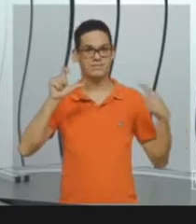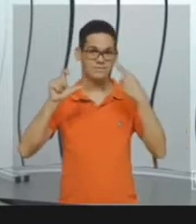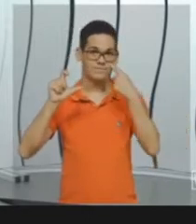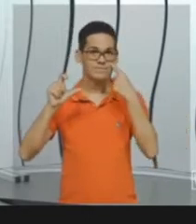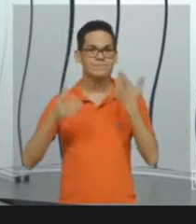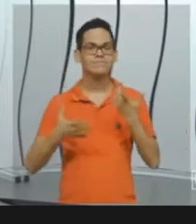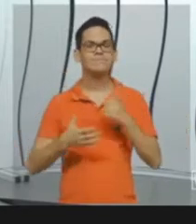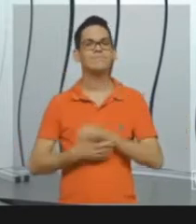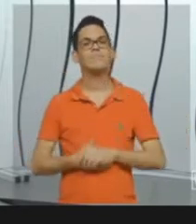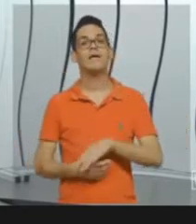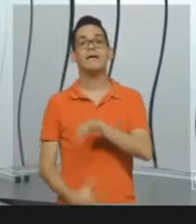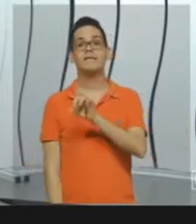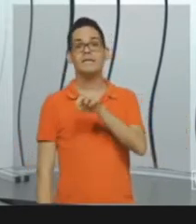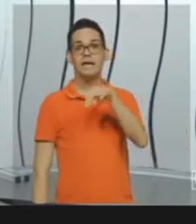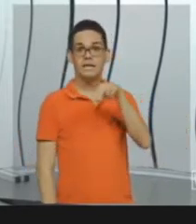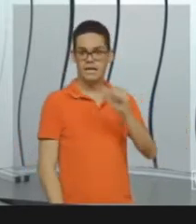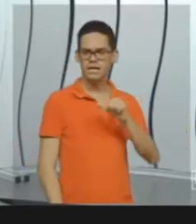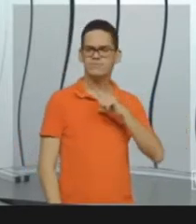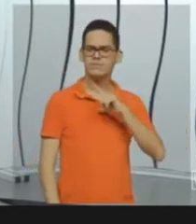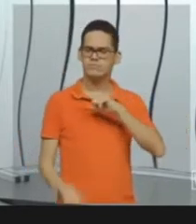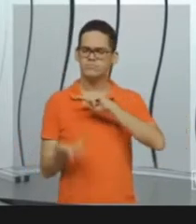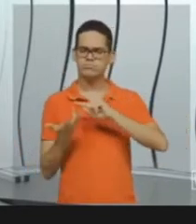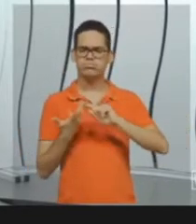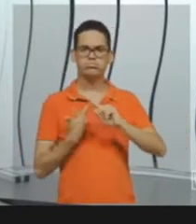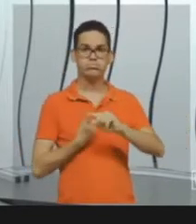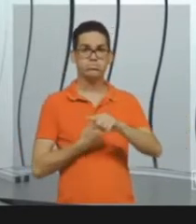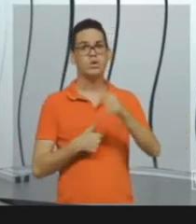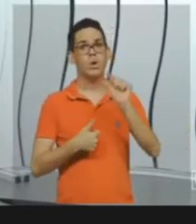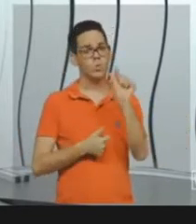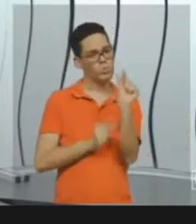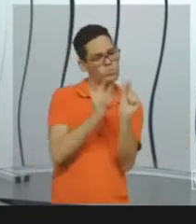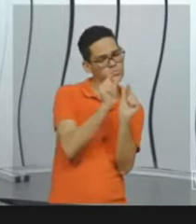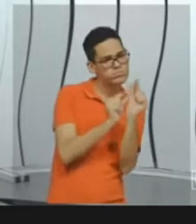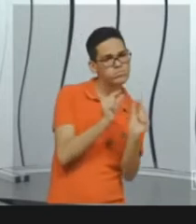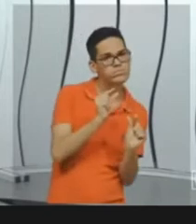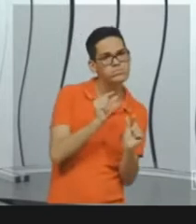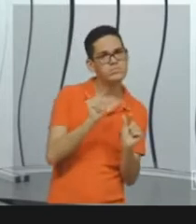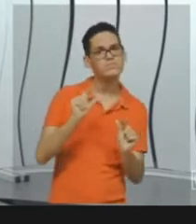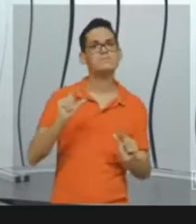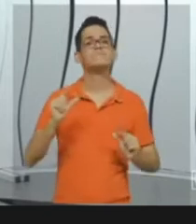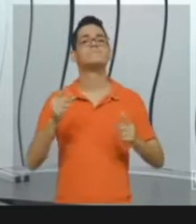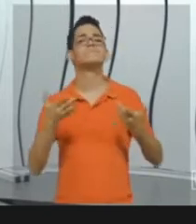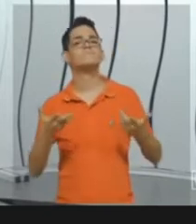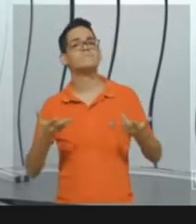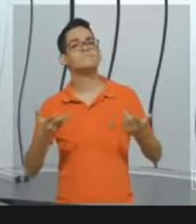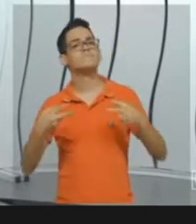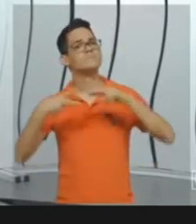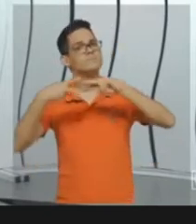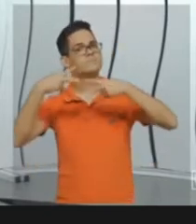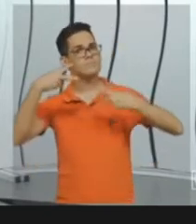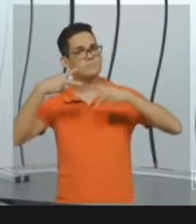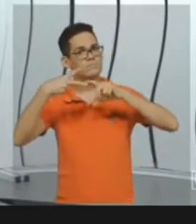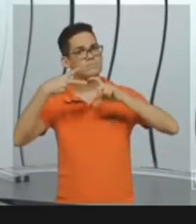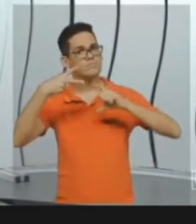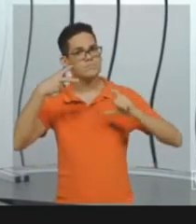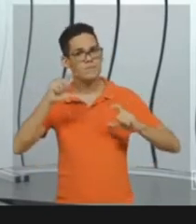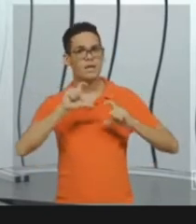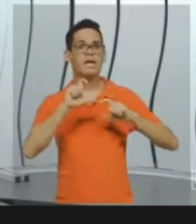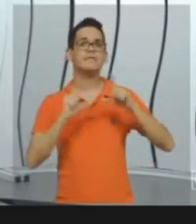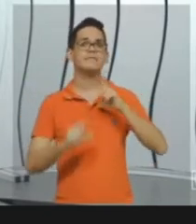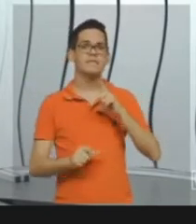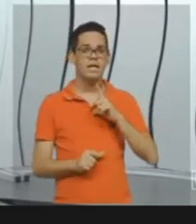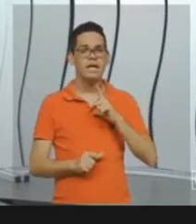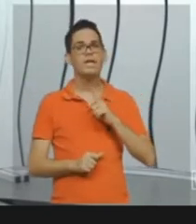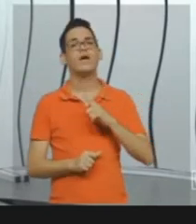por nucleotídeos, vários nucleotídeos. Nós vimos que os nucleotídeos são formados por um grupo fosfato,